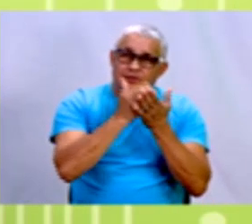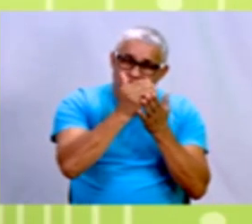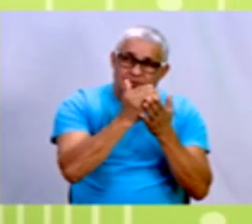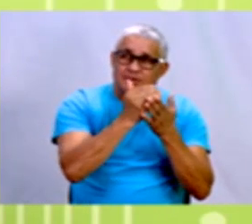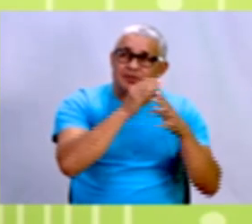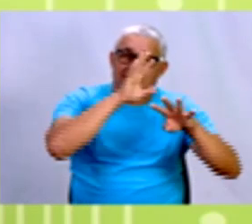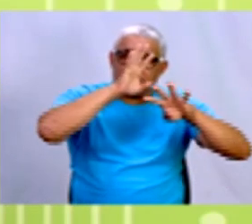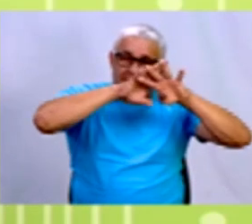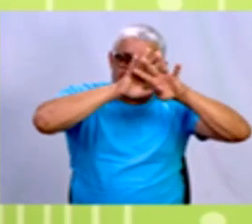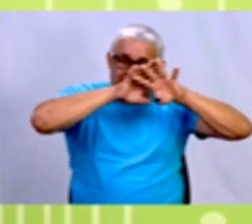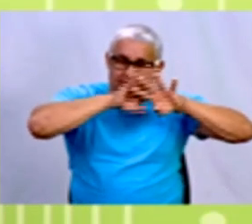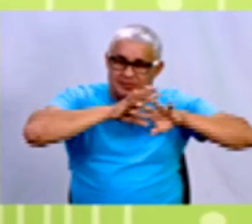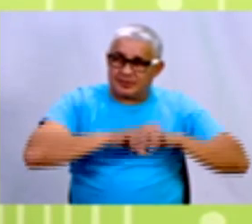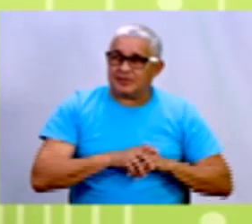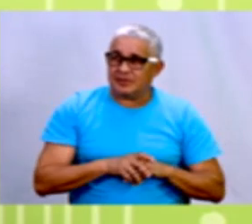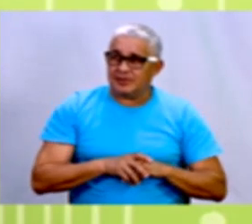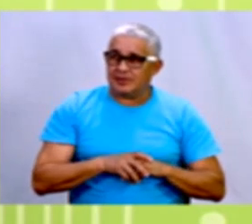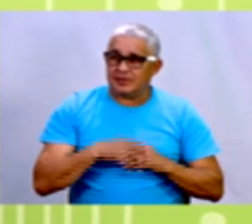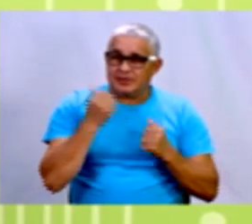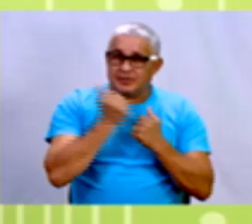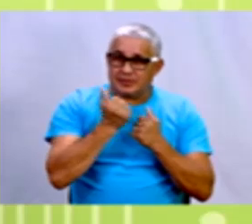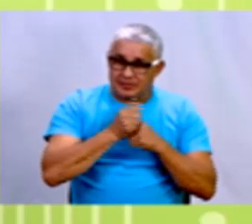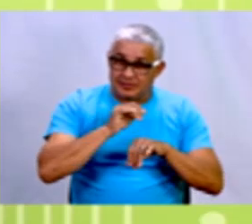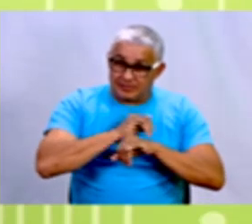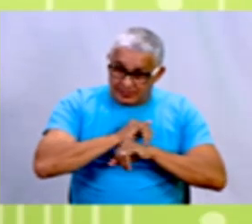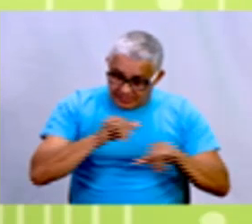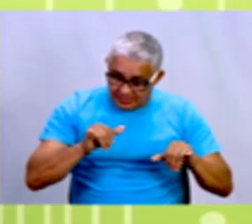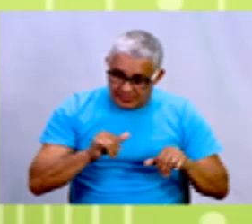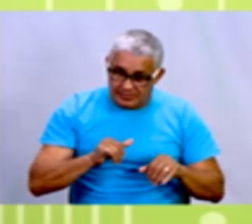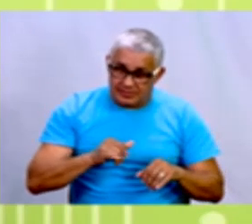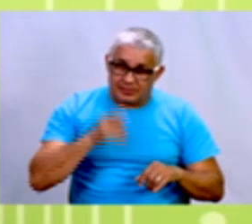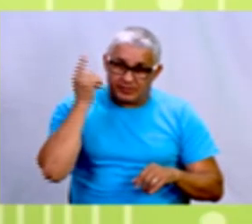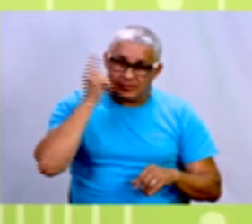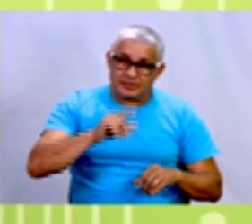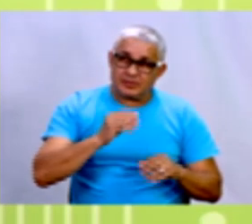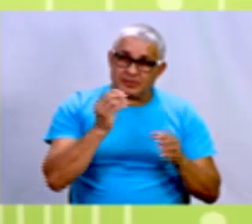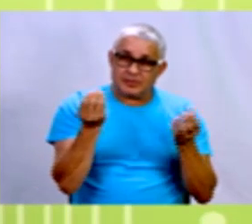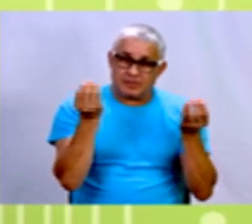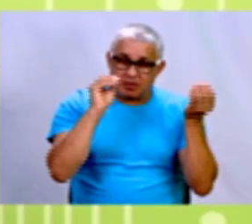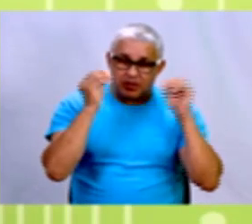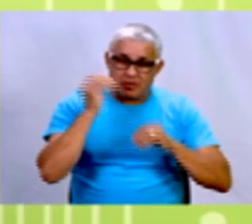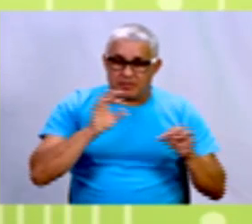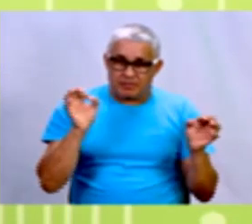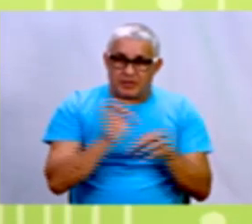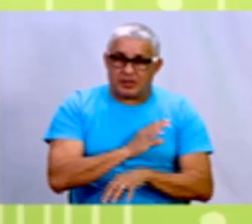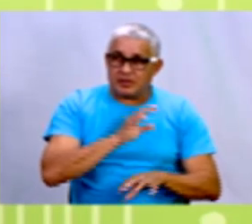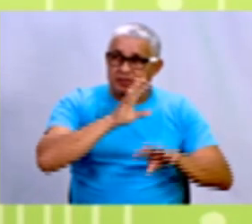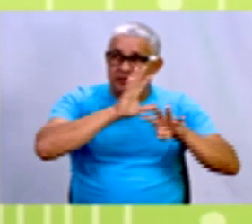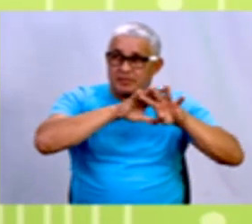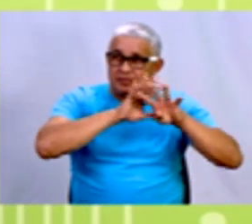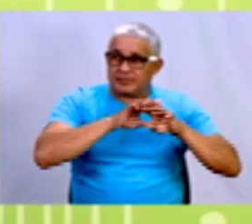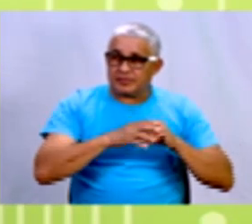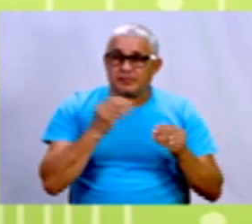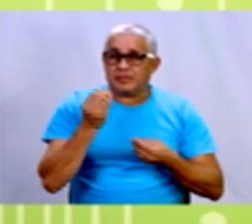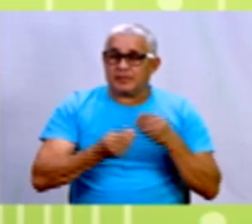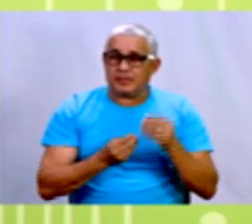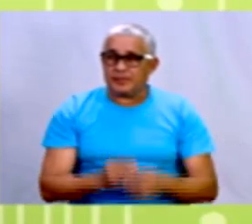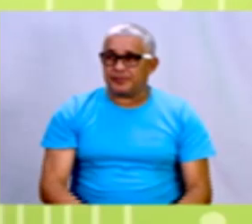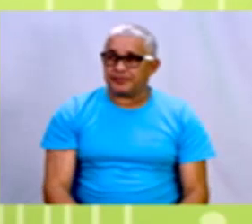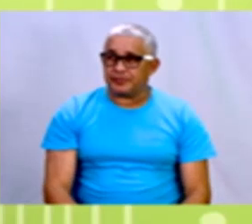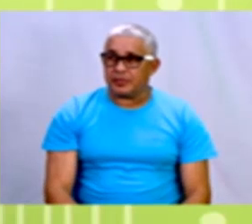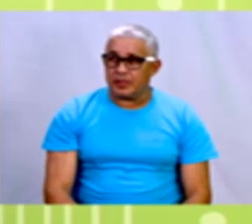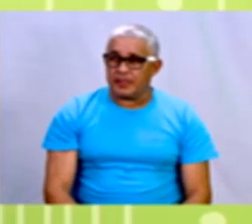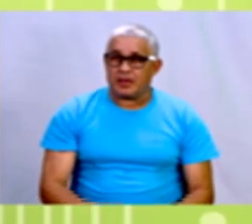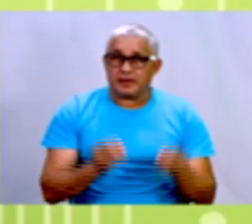para os tutores informarem se eles conseguiram preencher a tabela. Mas como que é para preencher essa tabela? A